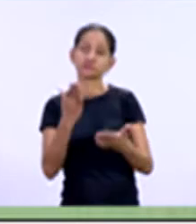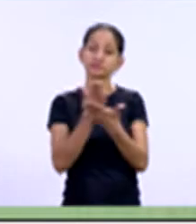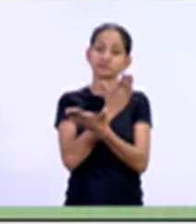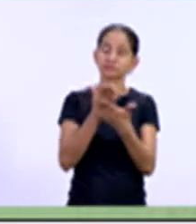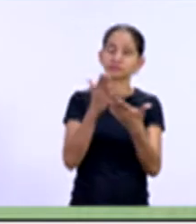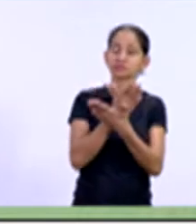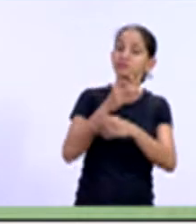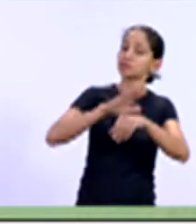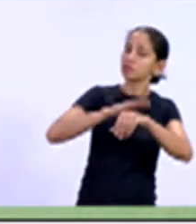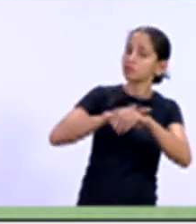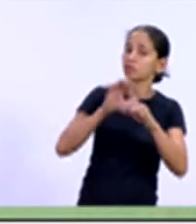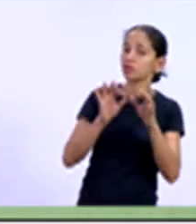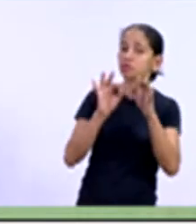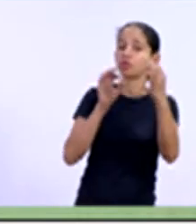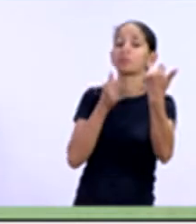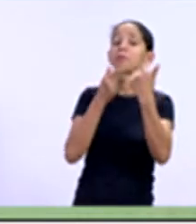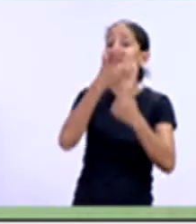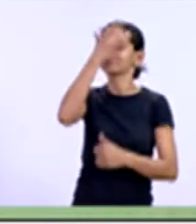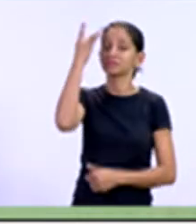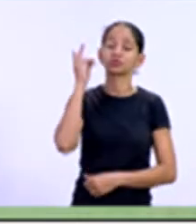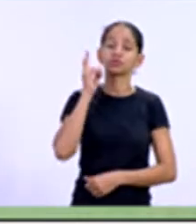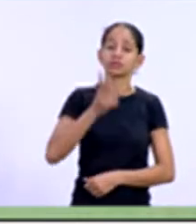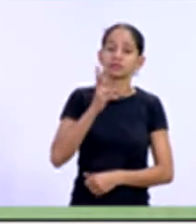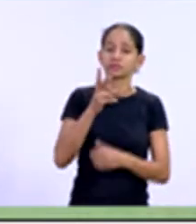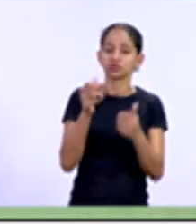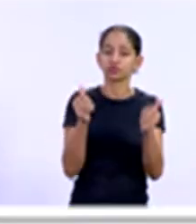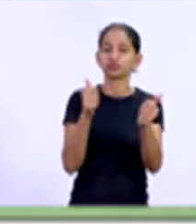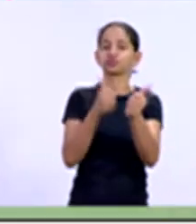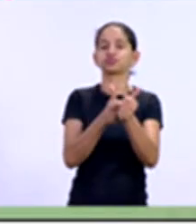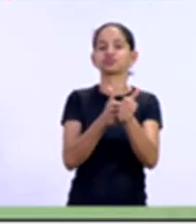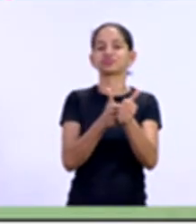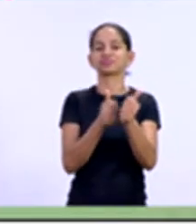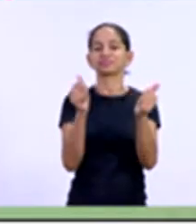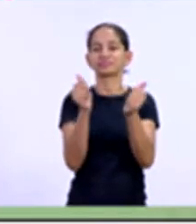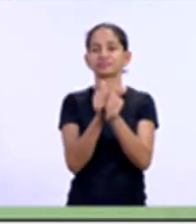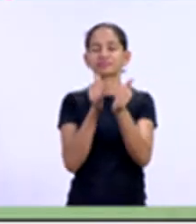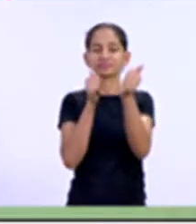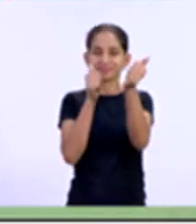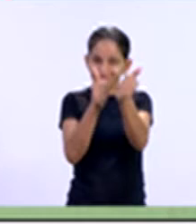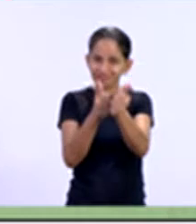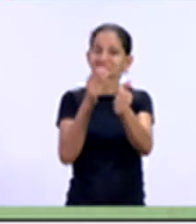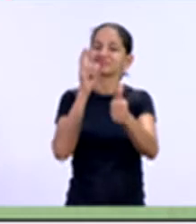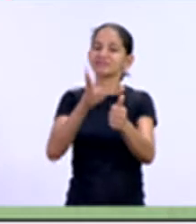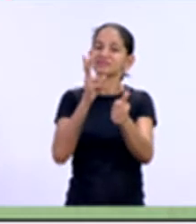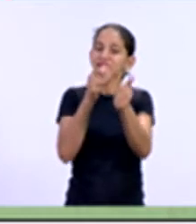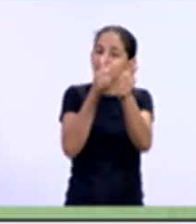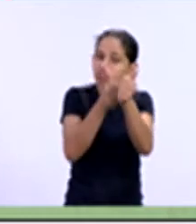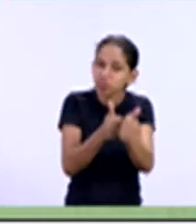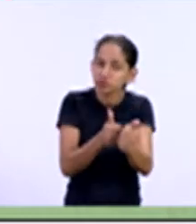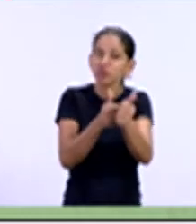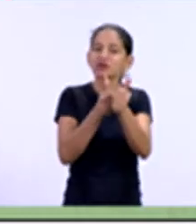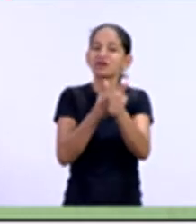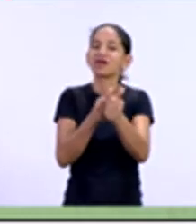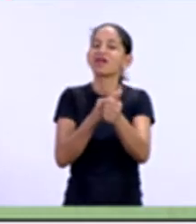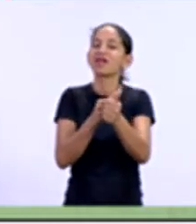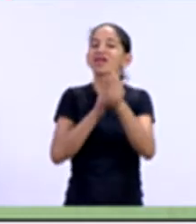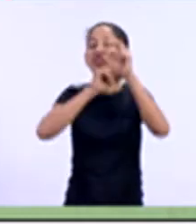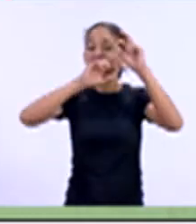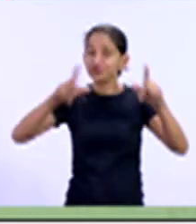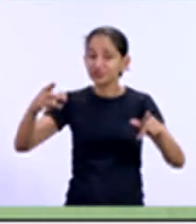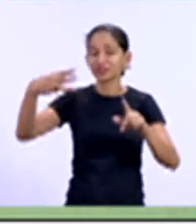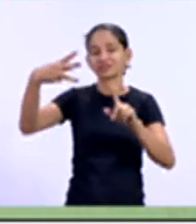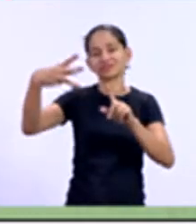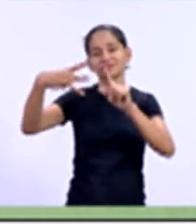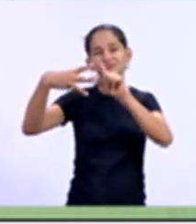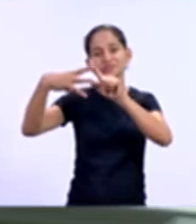acompanhamento de tutores. Então, diferentemente do e-learning, do semipresencial, o